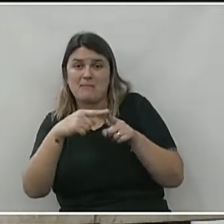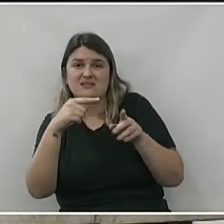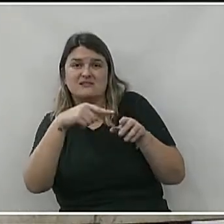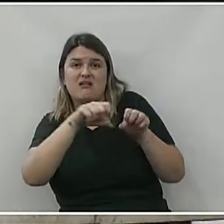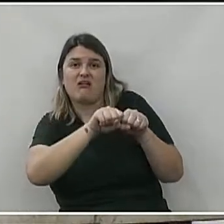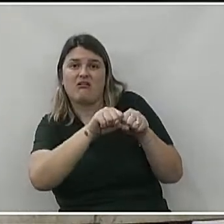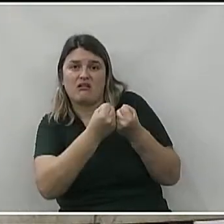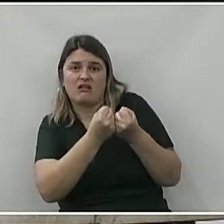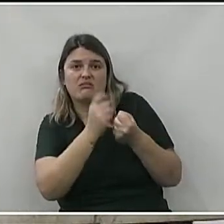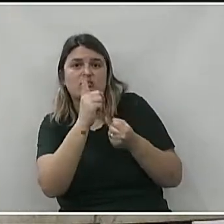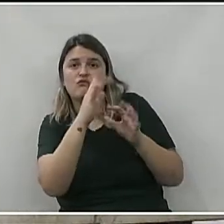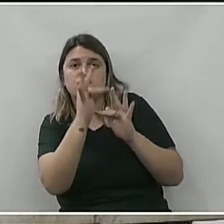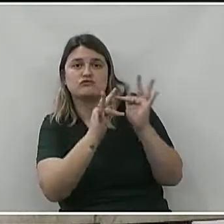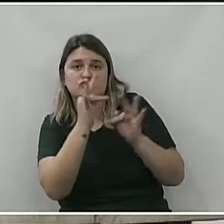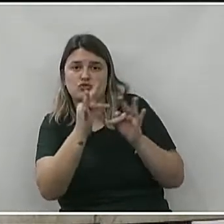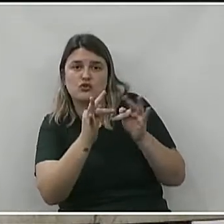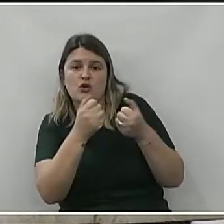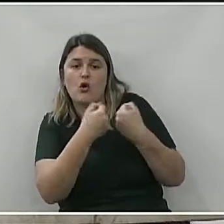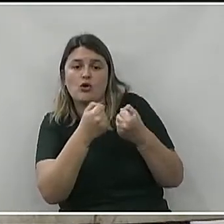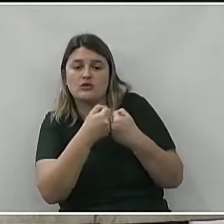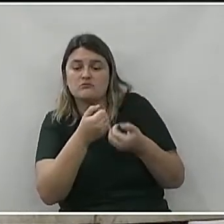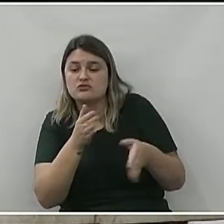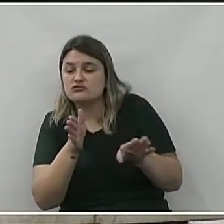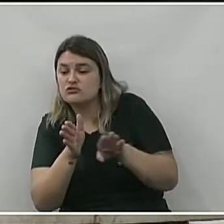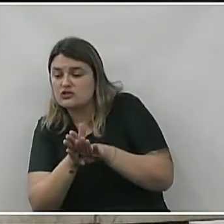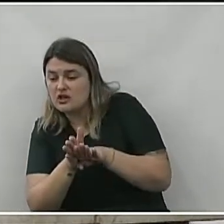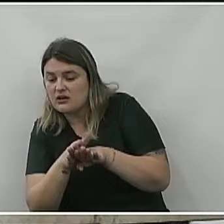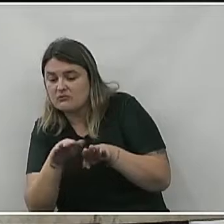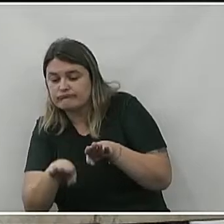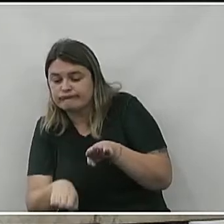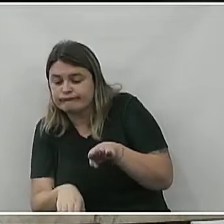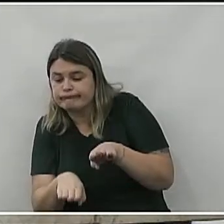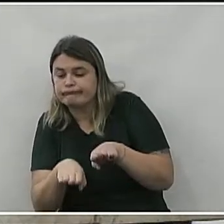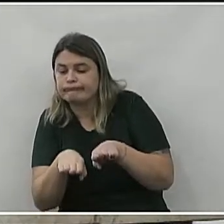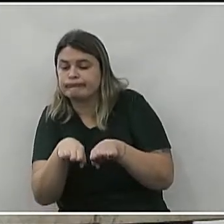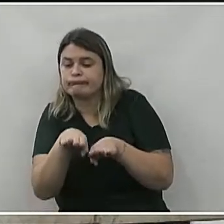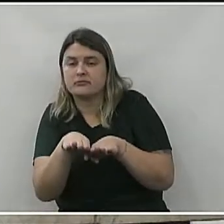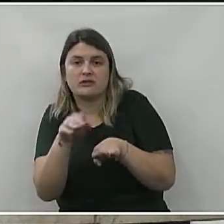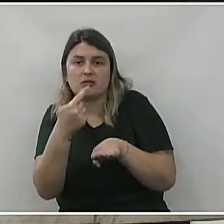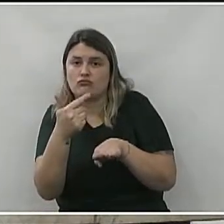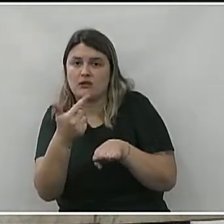estão sempre quebradas. A empresa prestadora de serviço,